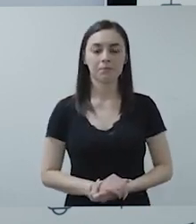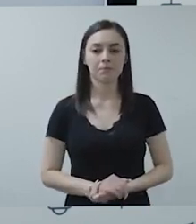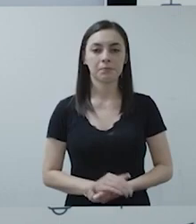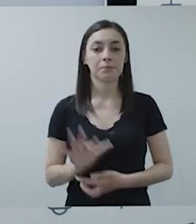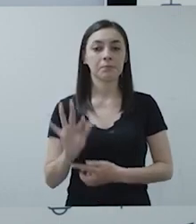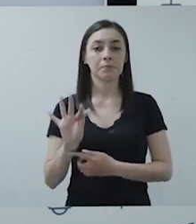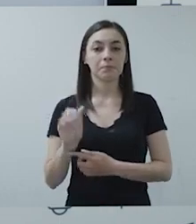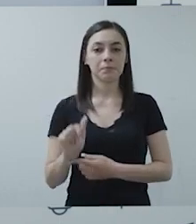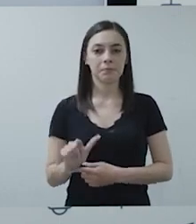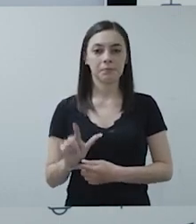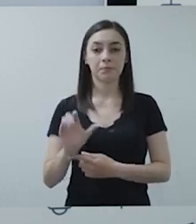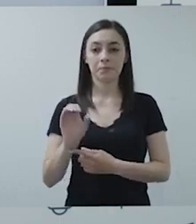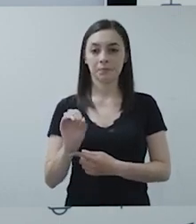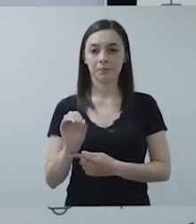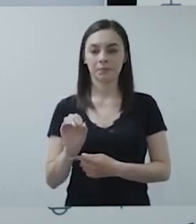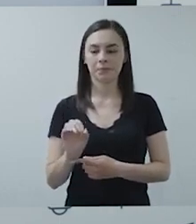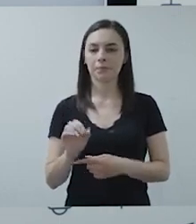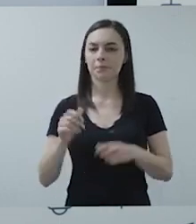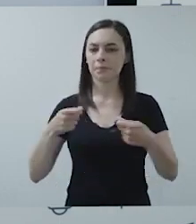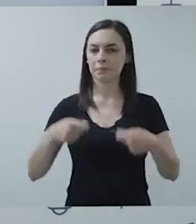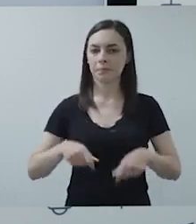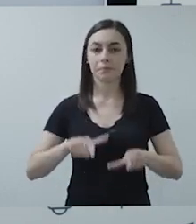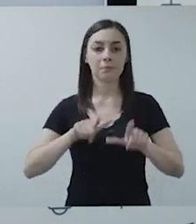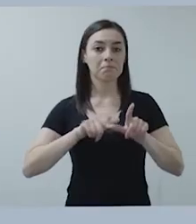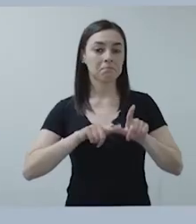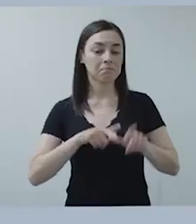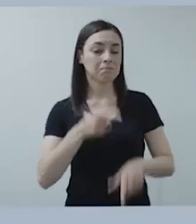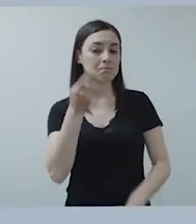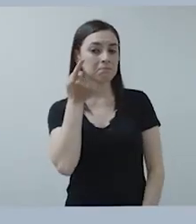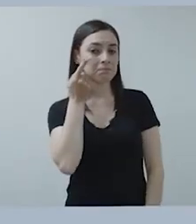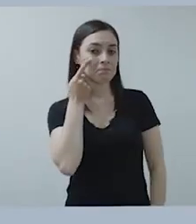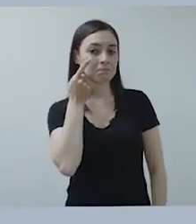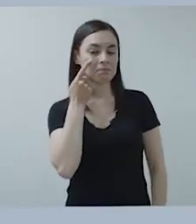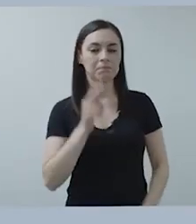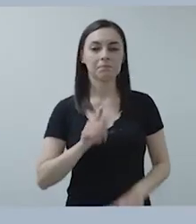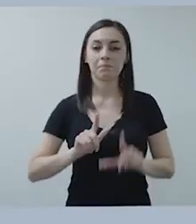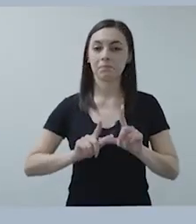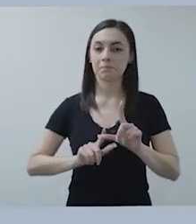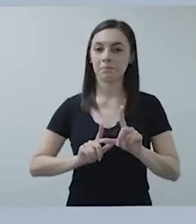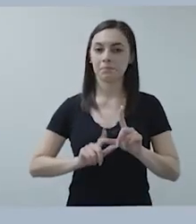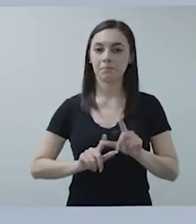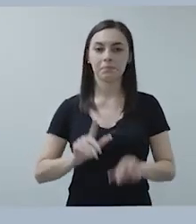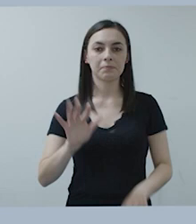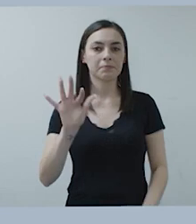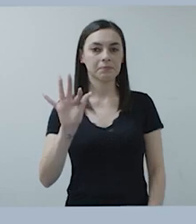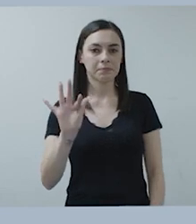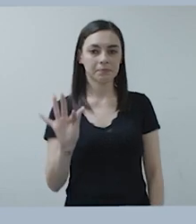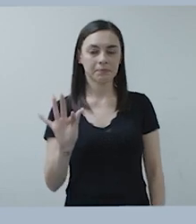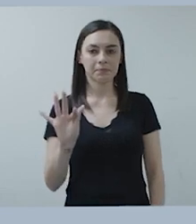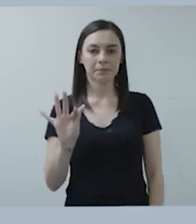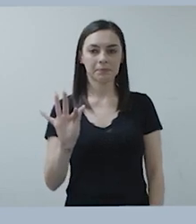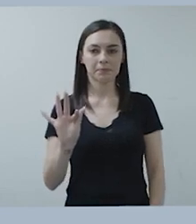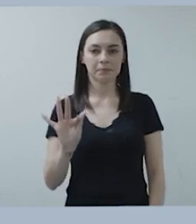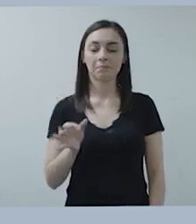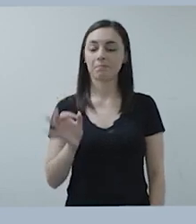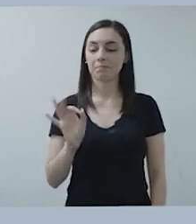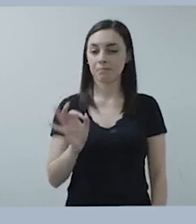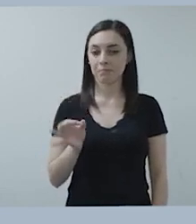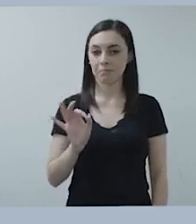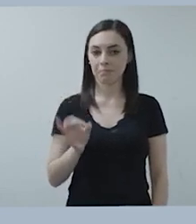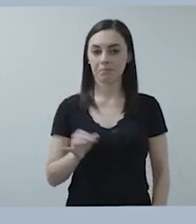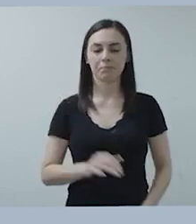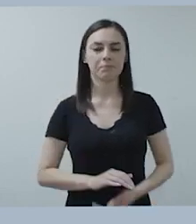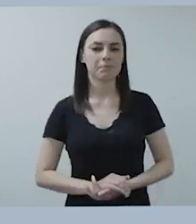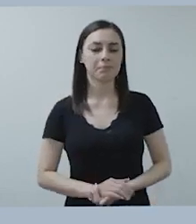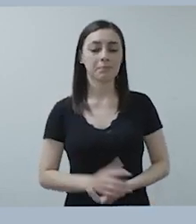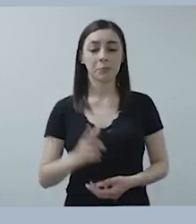Falo é a letra, vamos ver, a letra F. Muito bem, temos